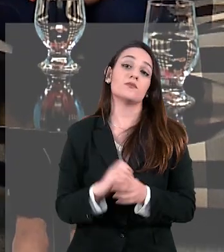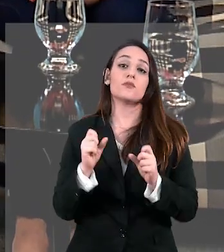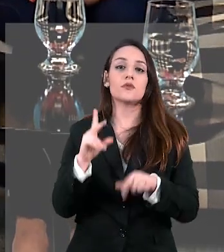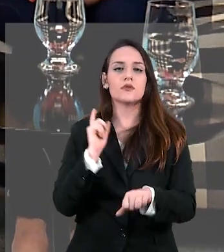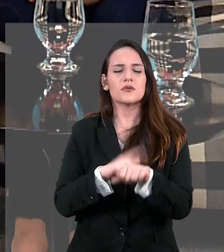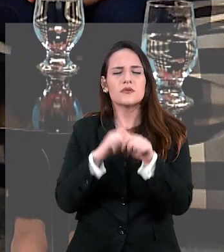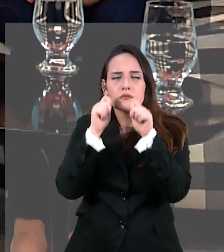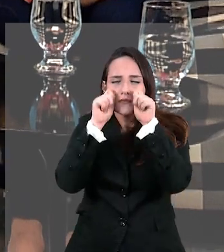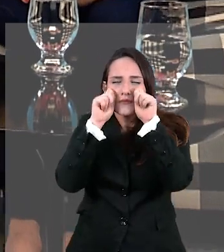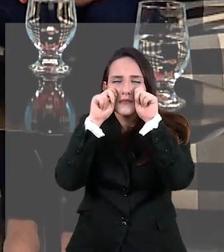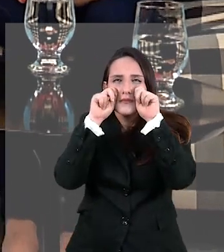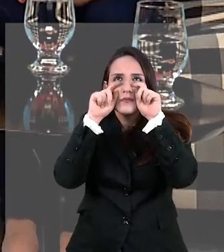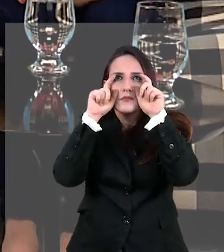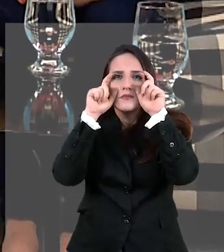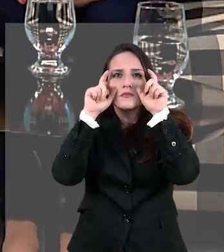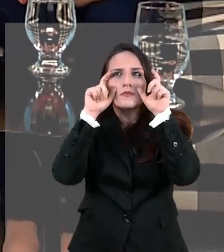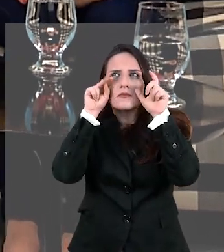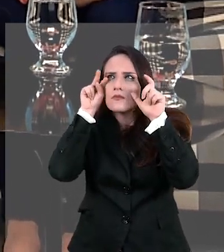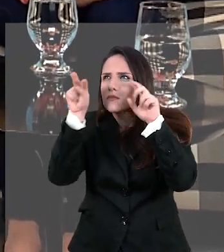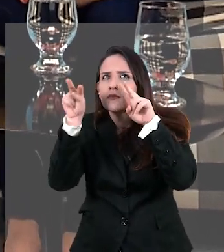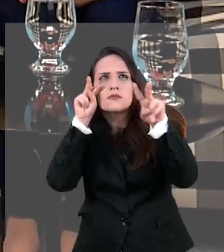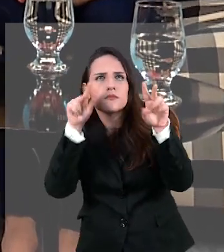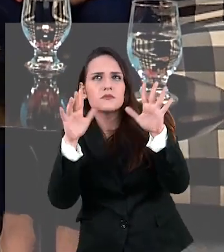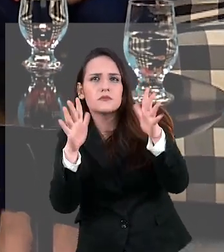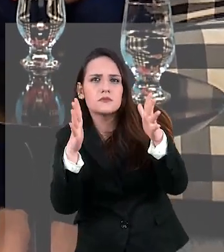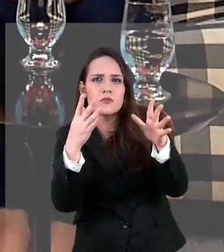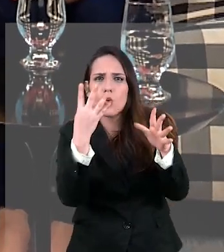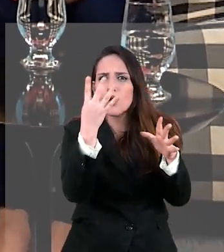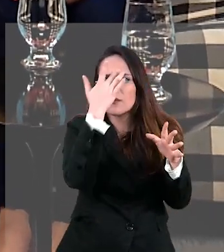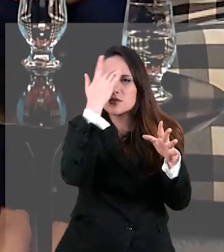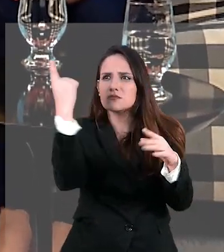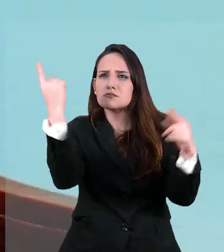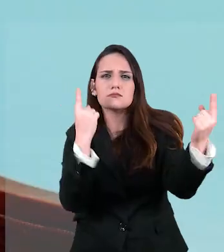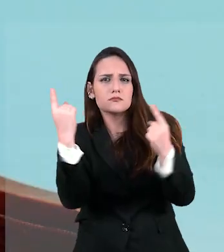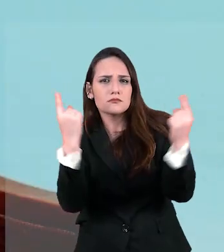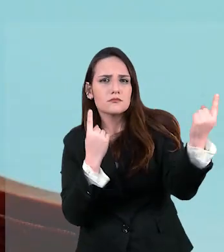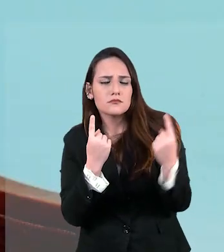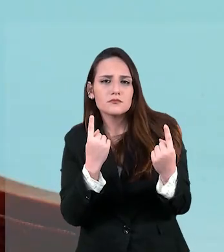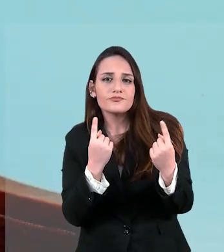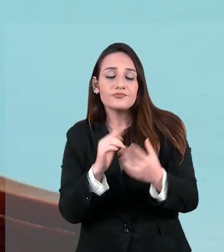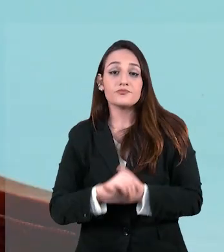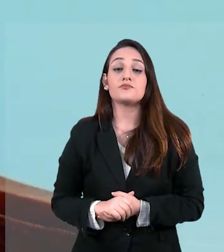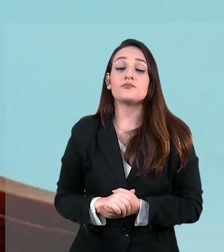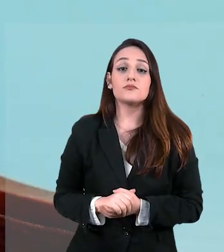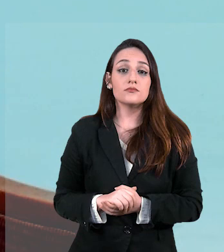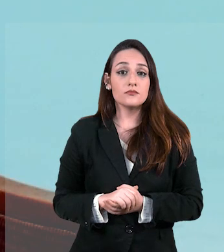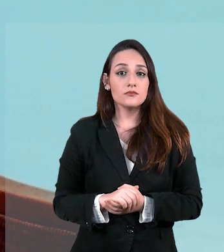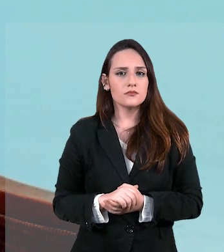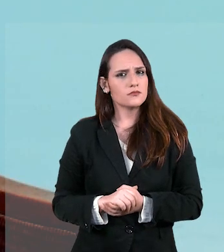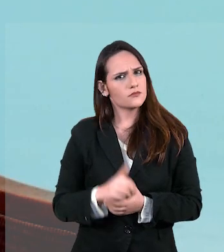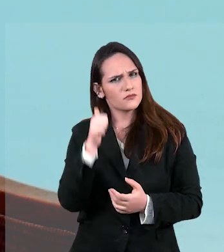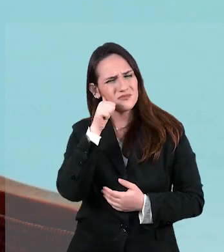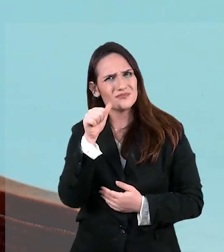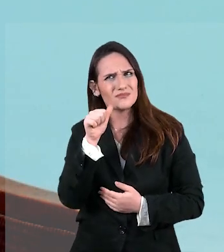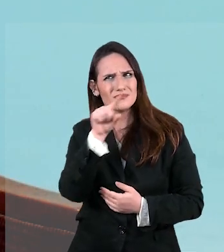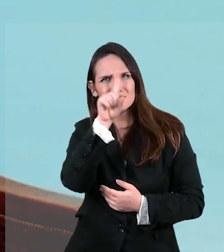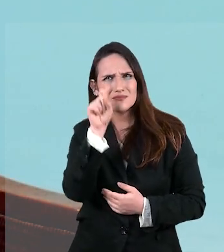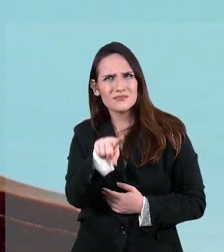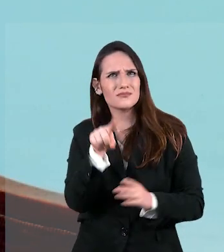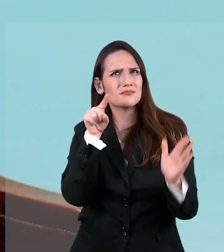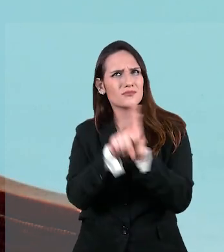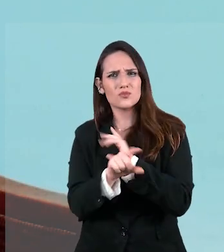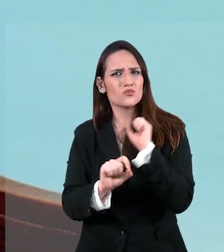os olhos, eu vi algumas pessoas, ali eram 4 pessoas, se eu não me engano, e essas pessoas